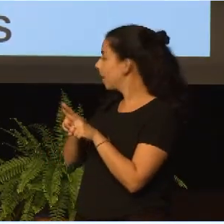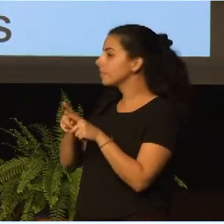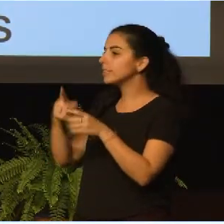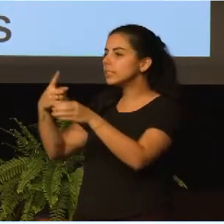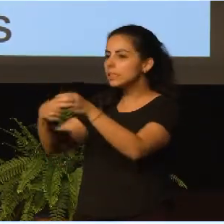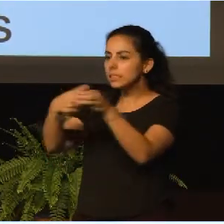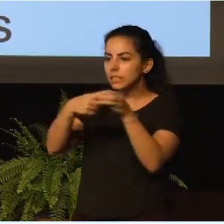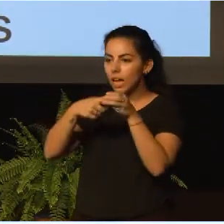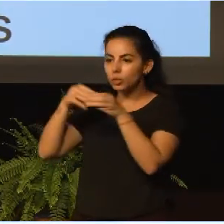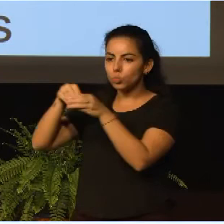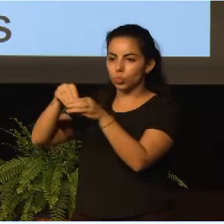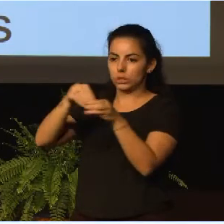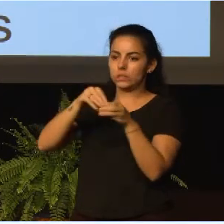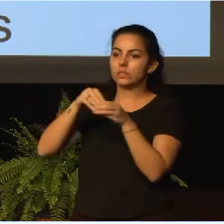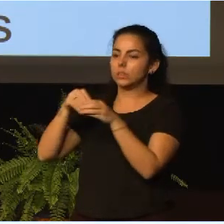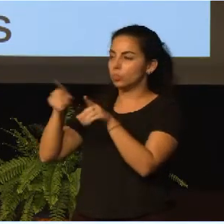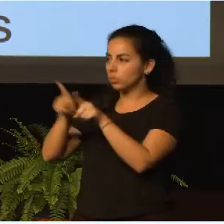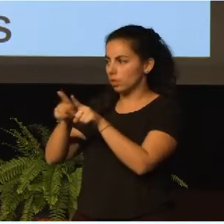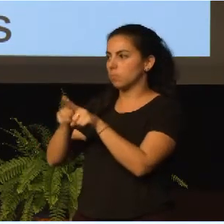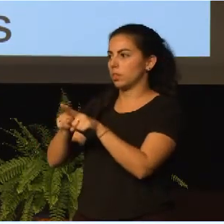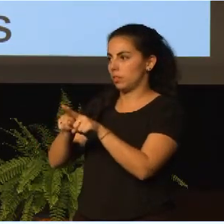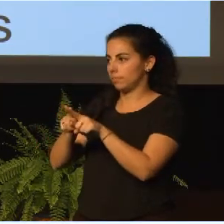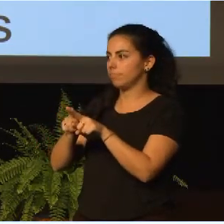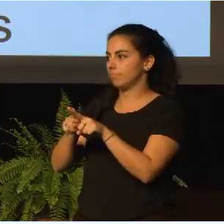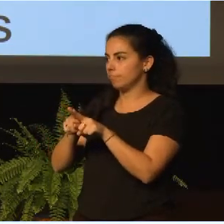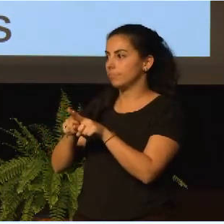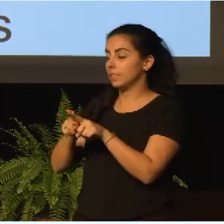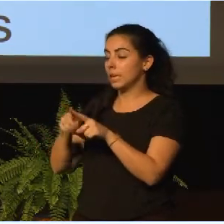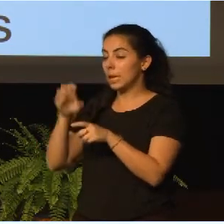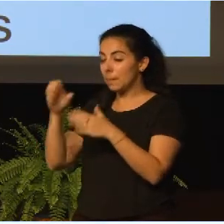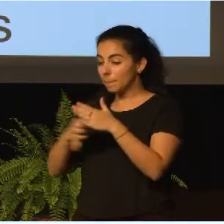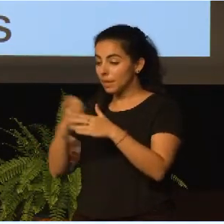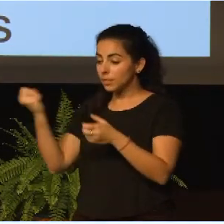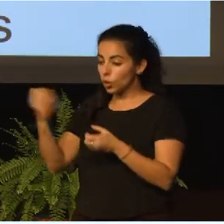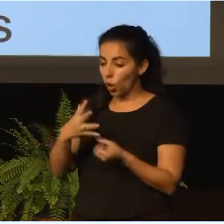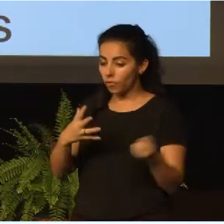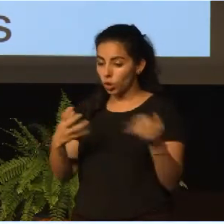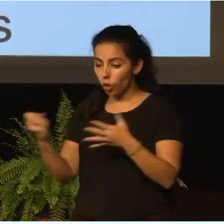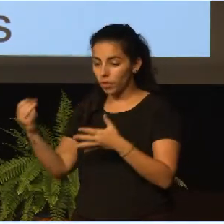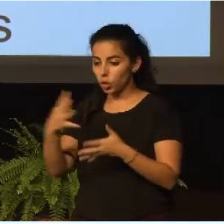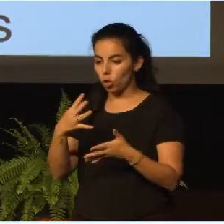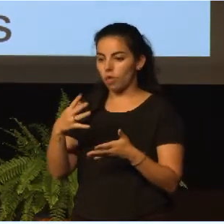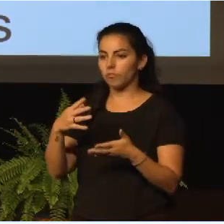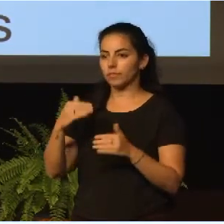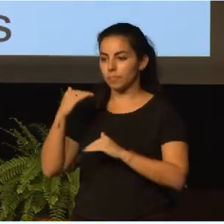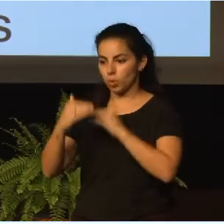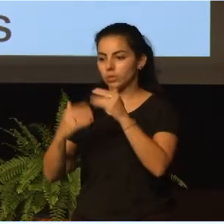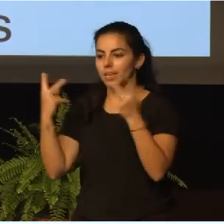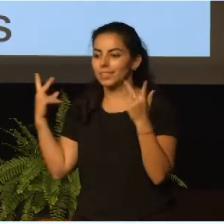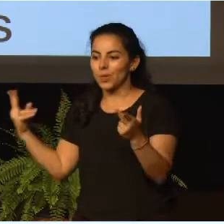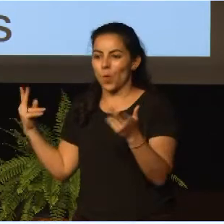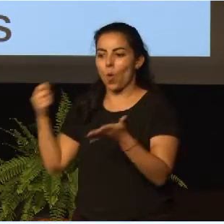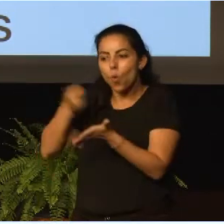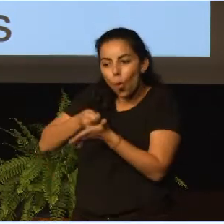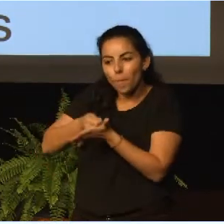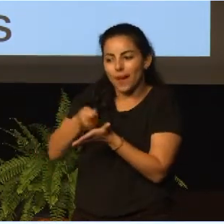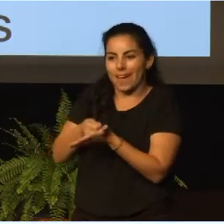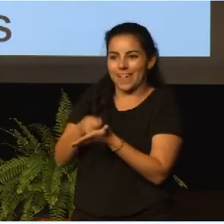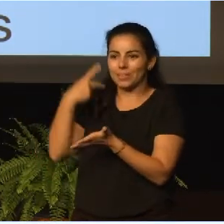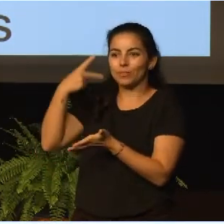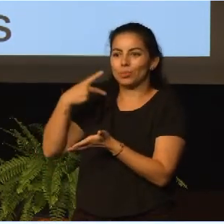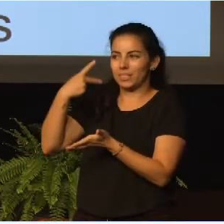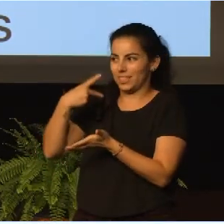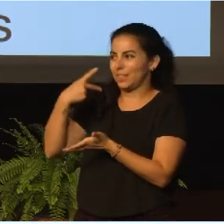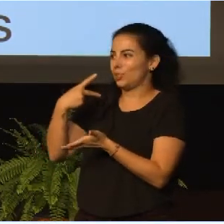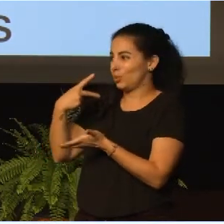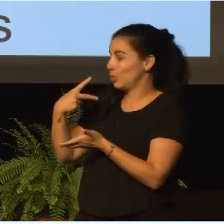municípios. Quando eu falo a gente chegar, são empresas novas virem com auditoria digital, fazer esse processo e está aqui, ó, é muito dinheiro, gente, tá? É muito